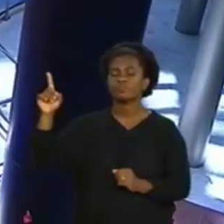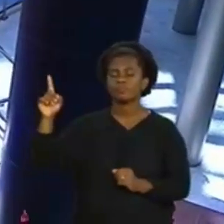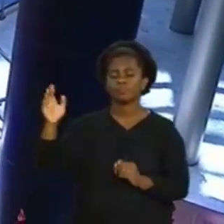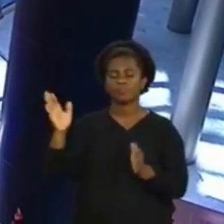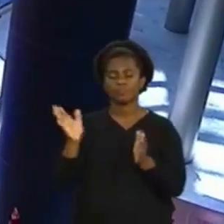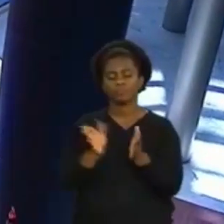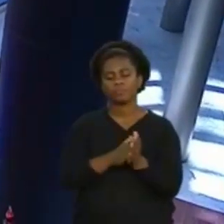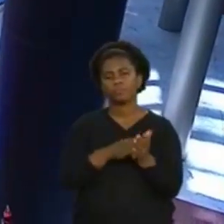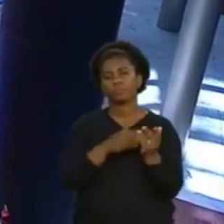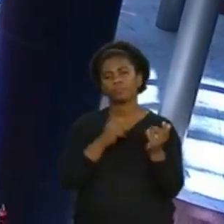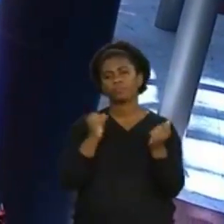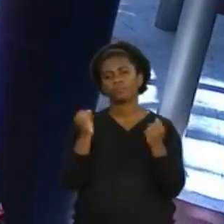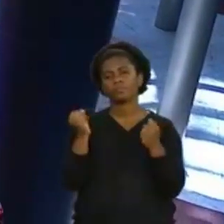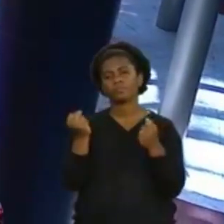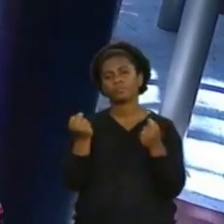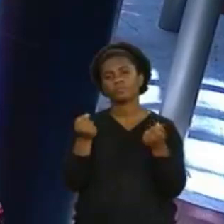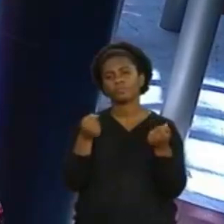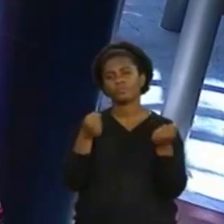Aleluia.